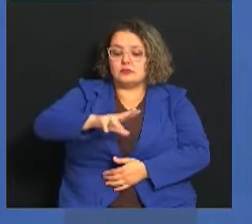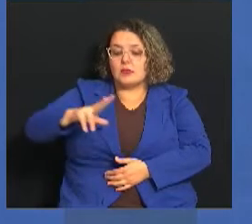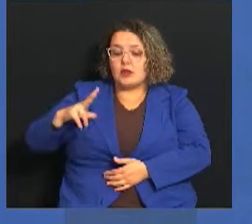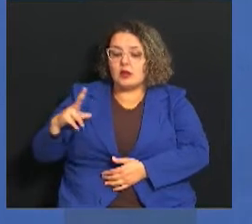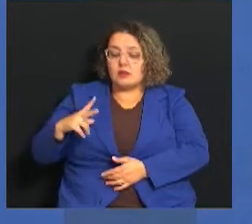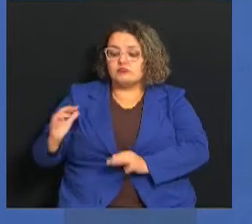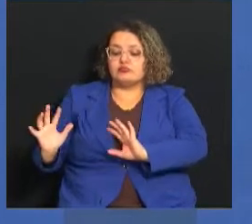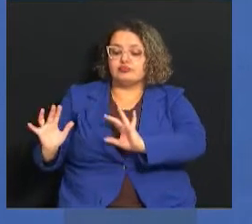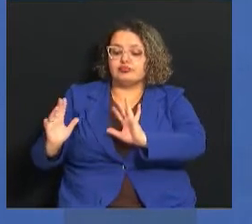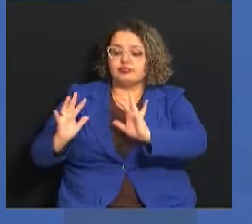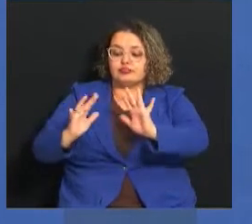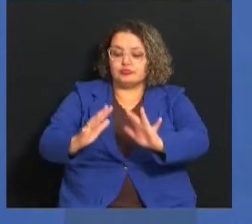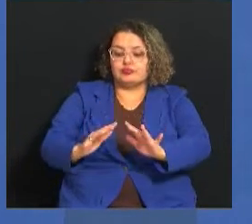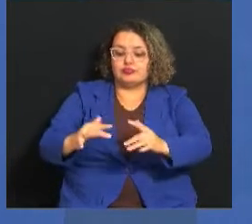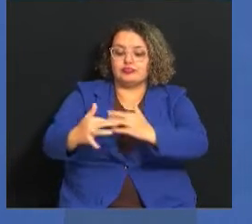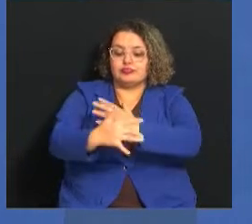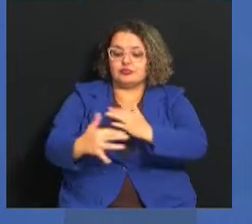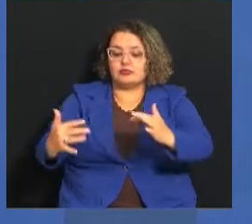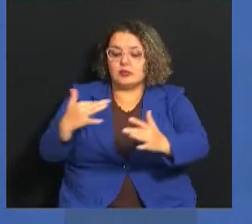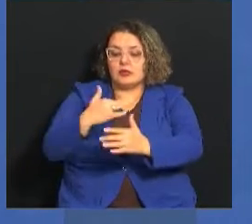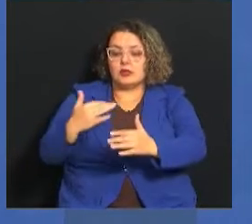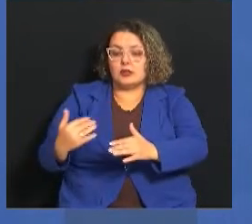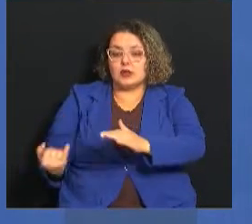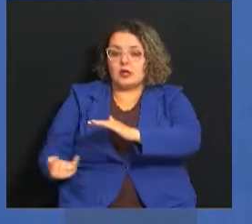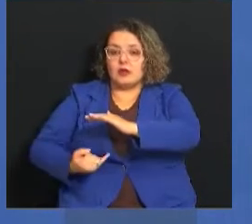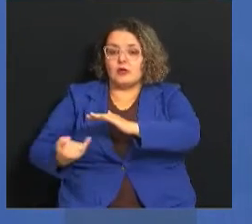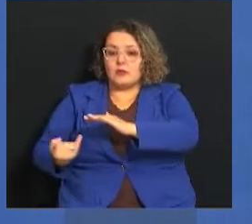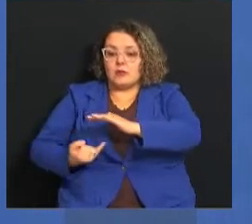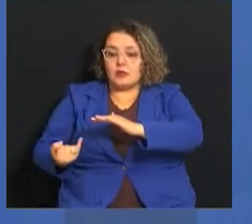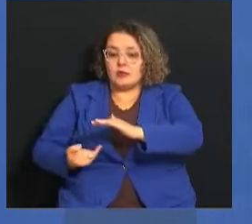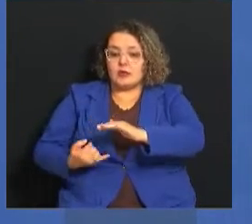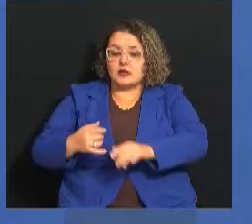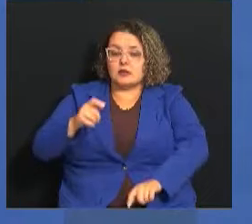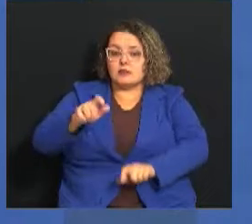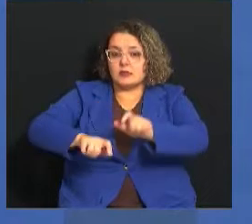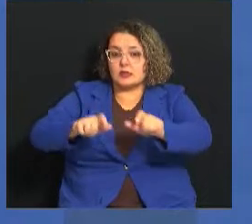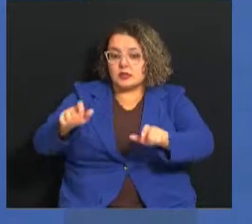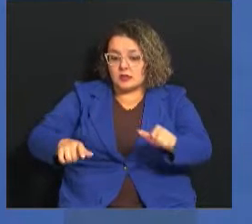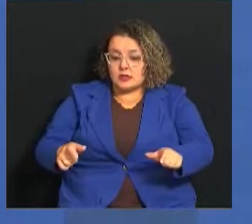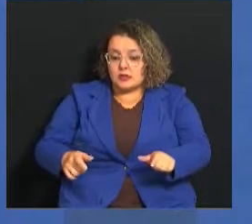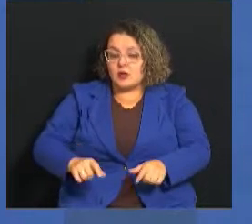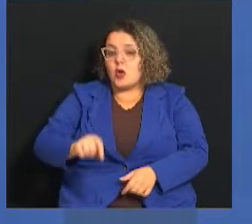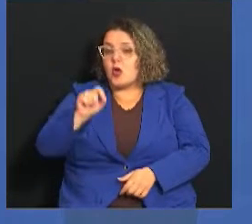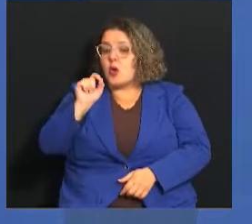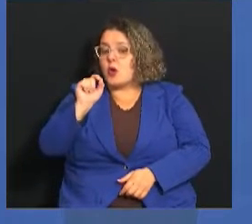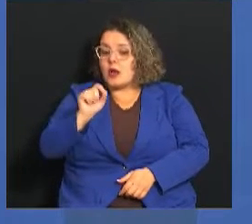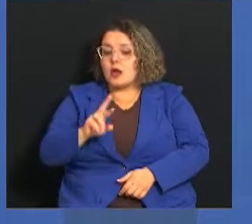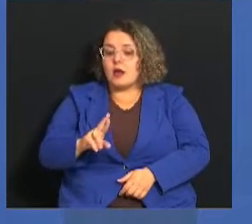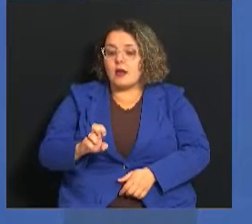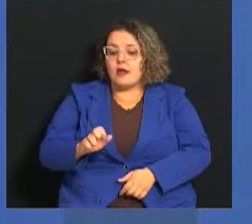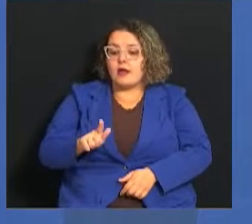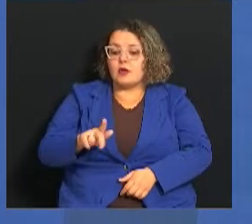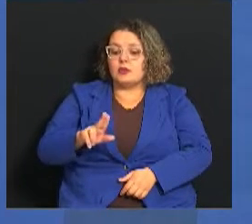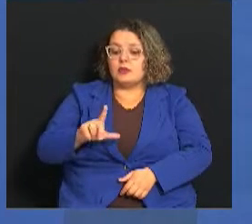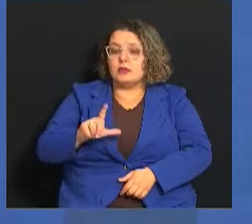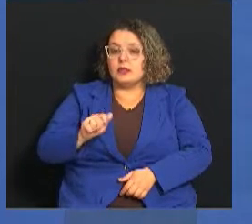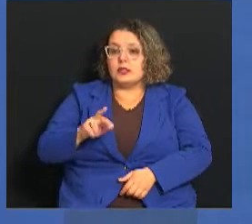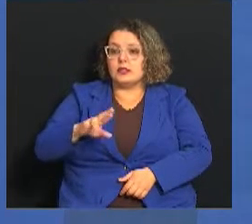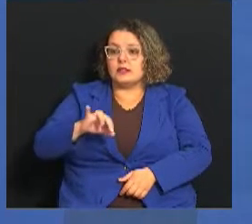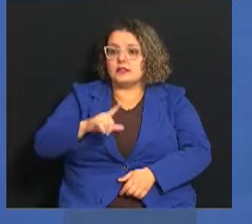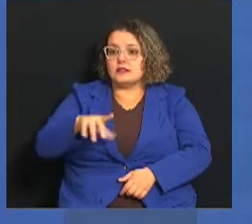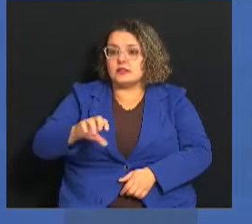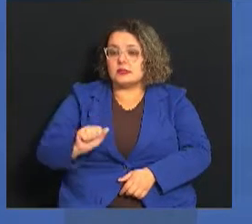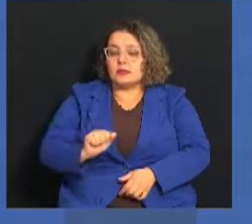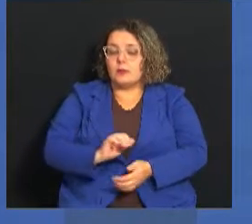por núcleos urbanos informais exclusivamente para fins de regularização fundiária de interesse